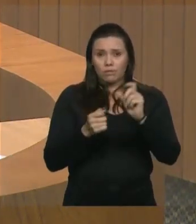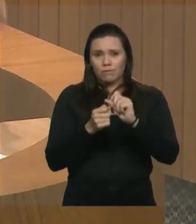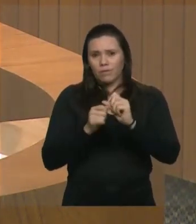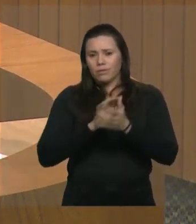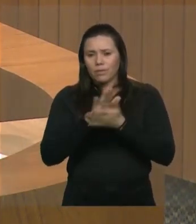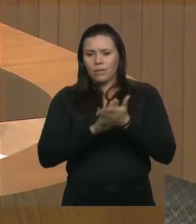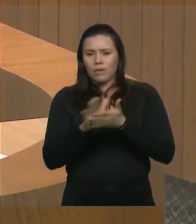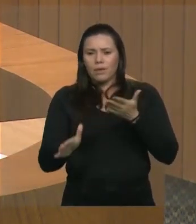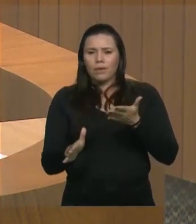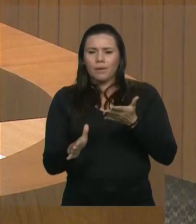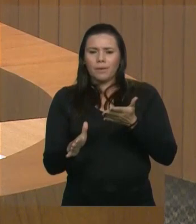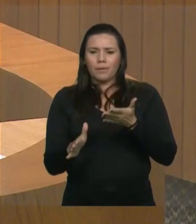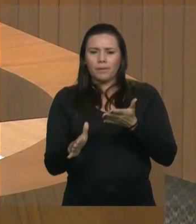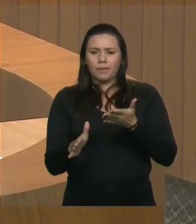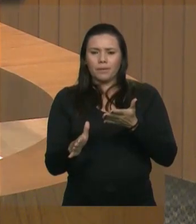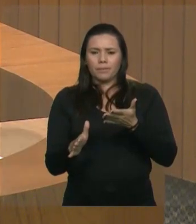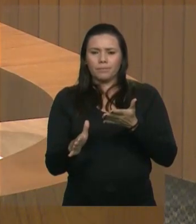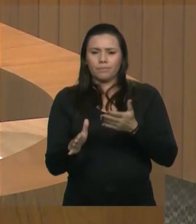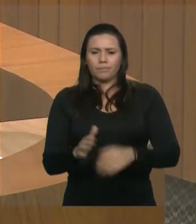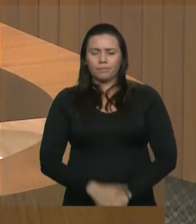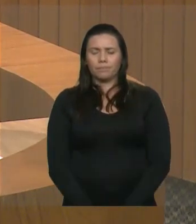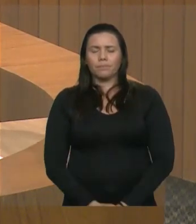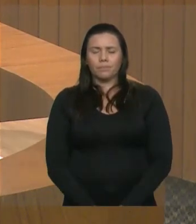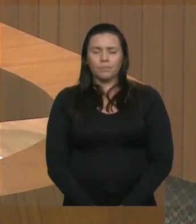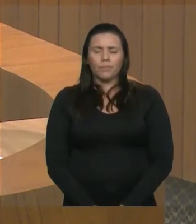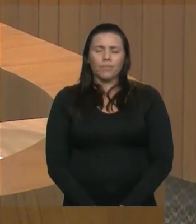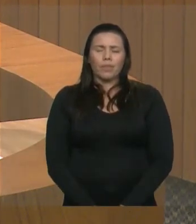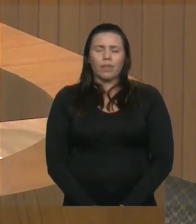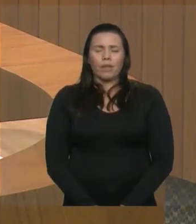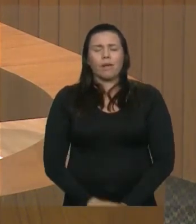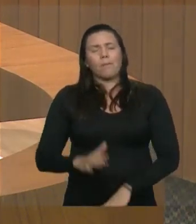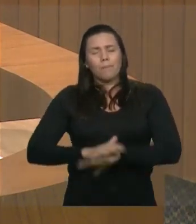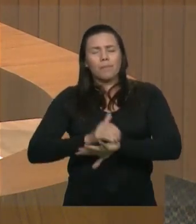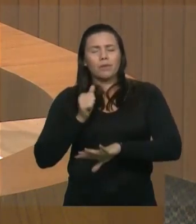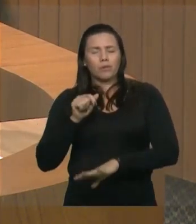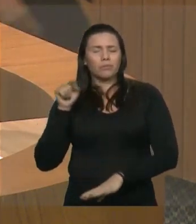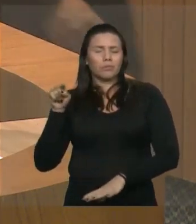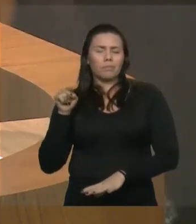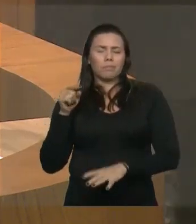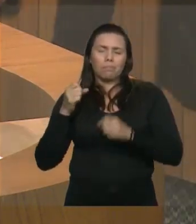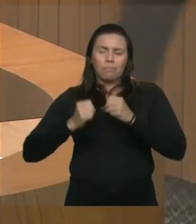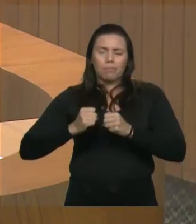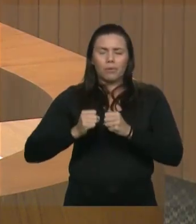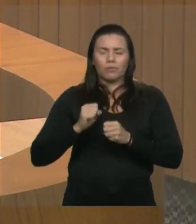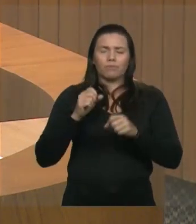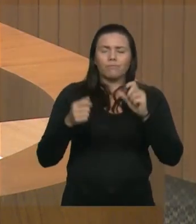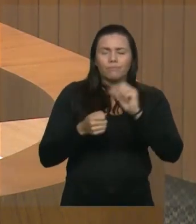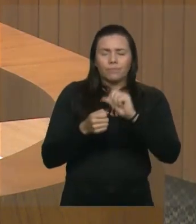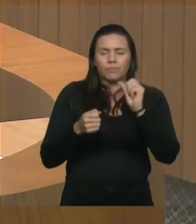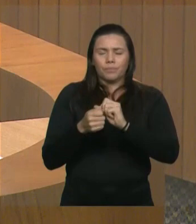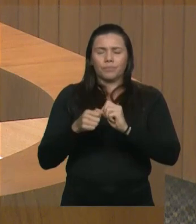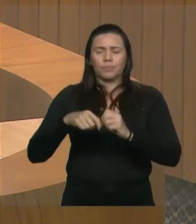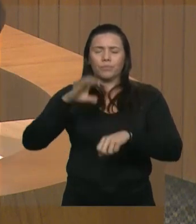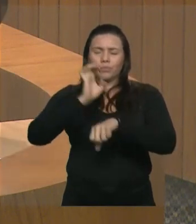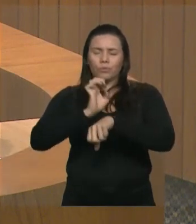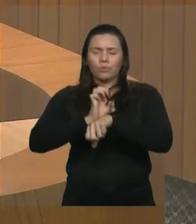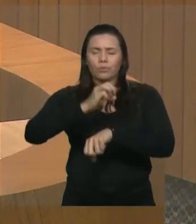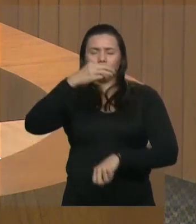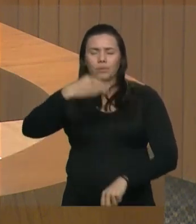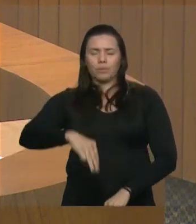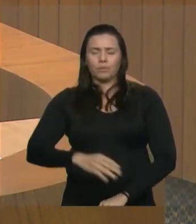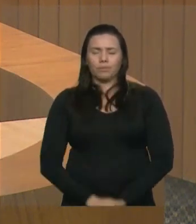Maranhão. Renuncie. Era o melhor que poderia fazer para o Estado do Maranhão. Depois